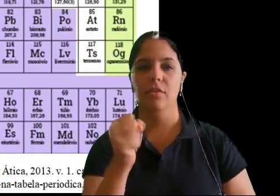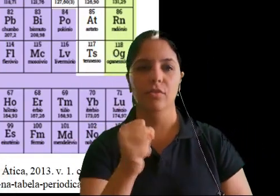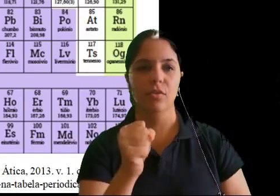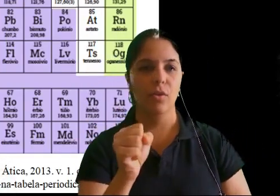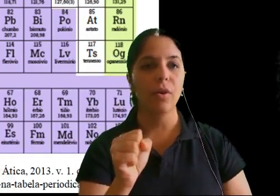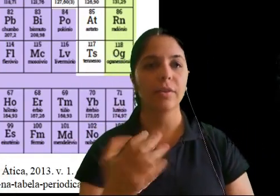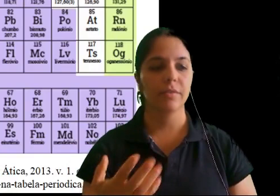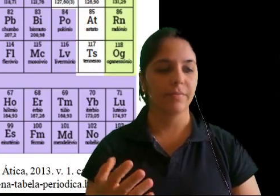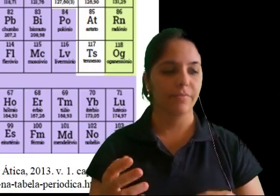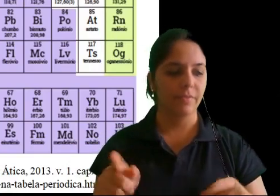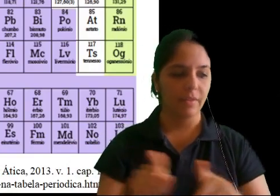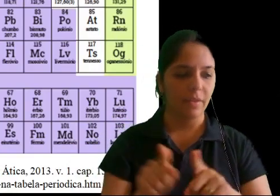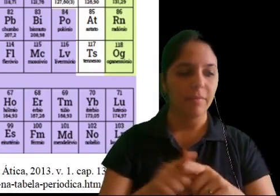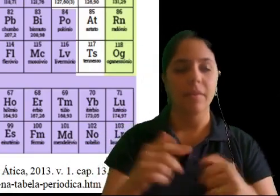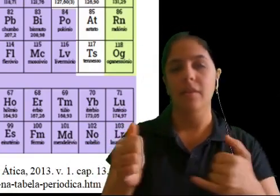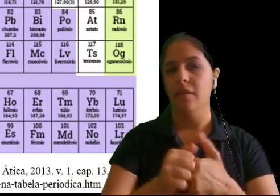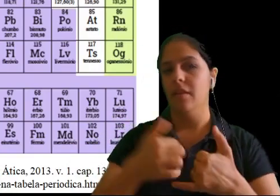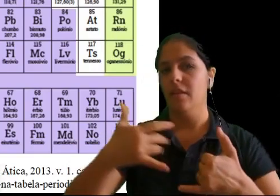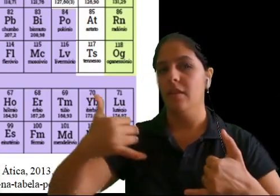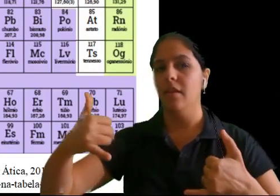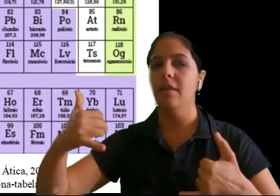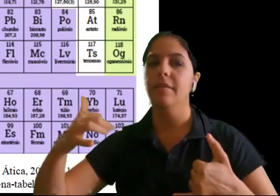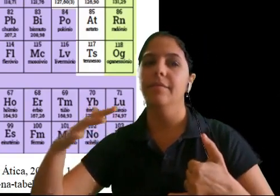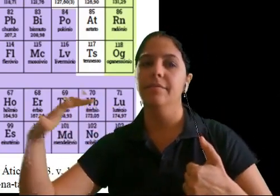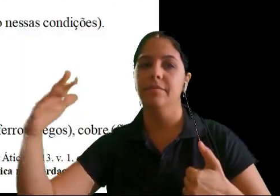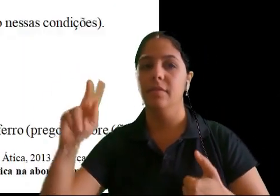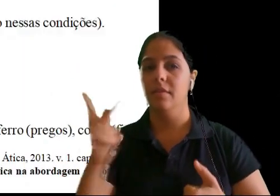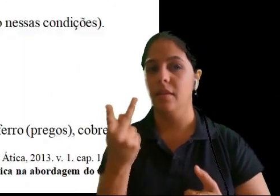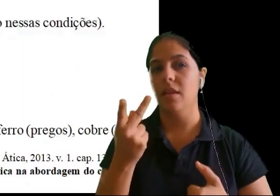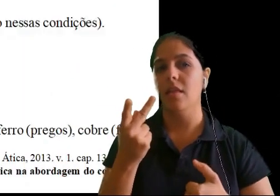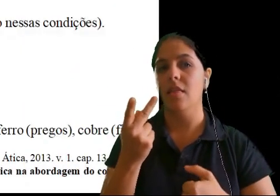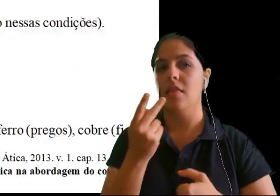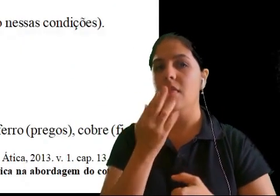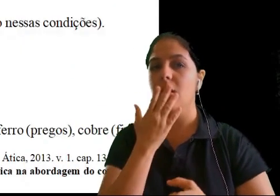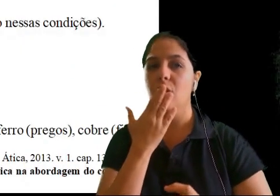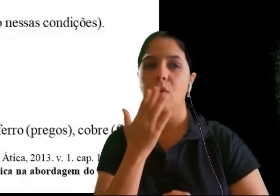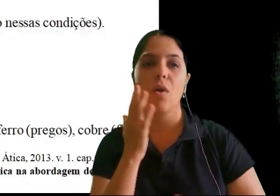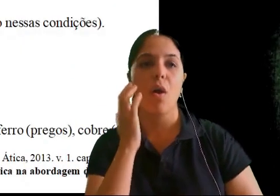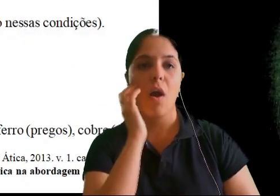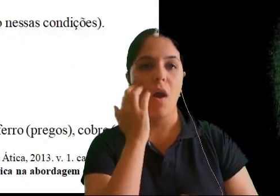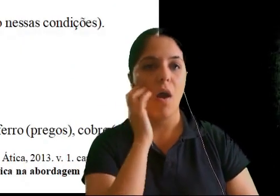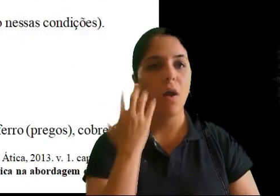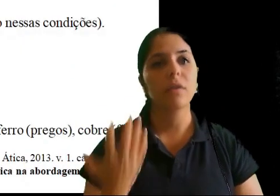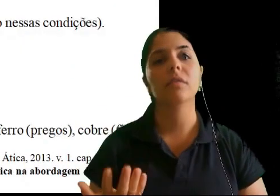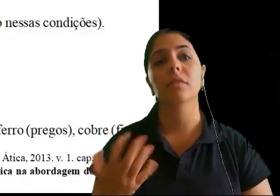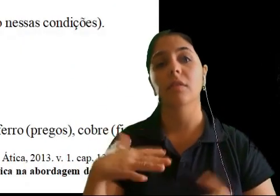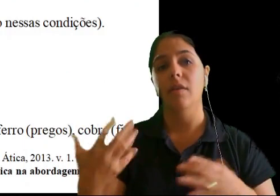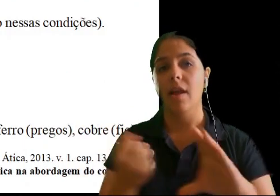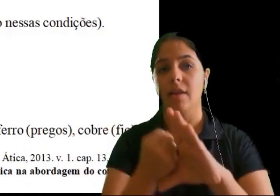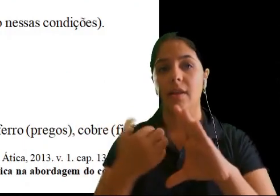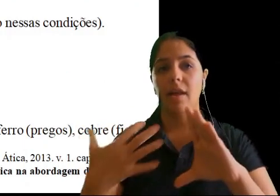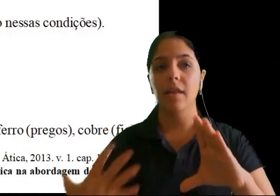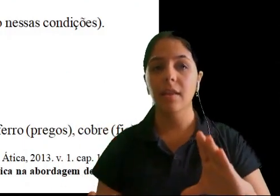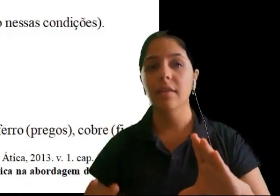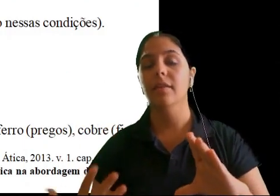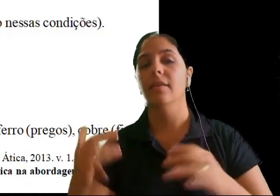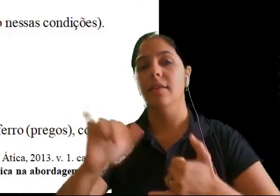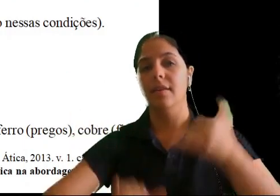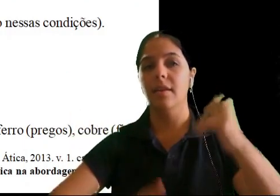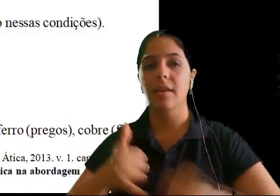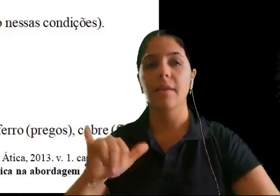18. E o hidrogênio representado na cor rosa. Então, a principal característica química